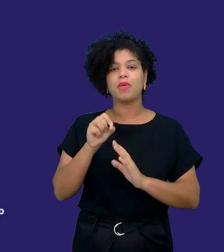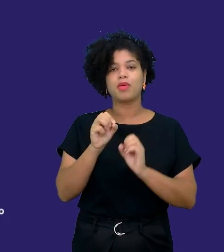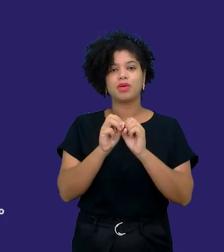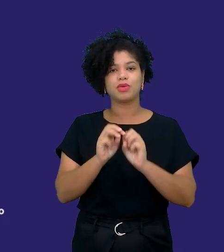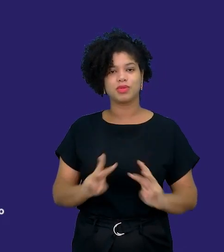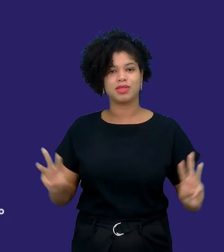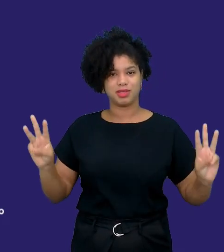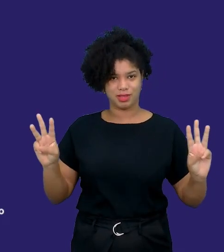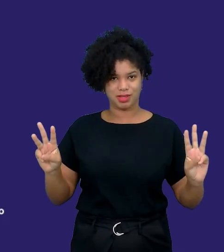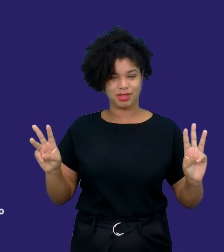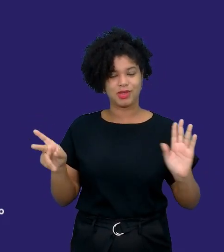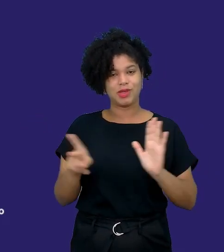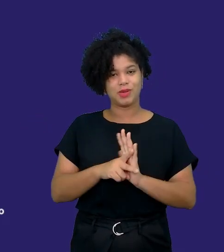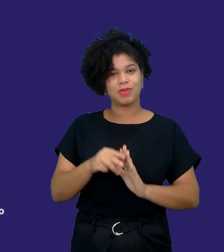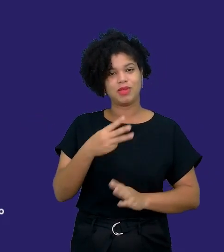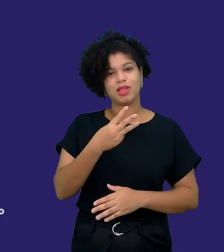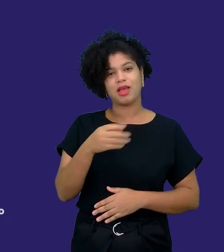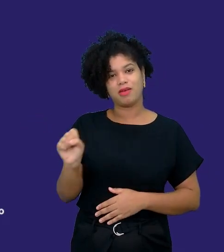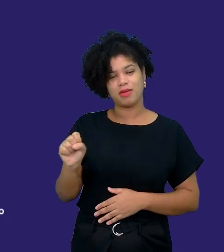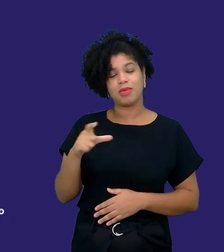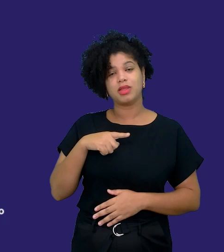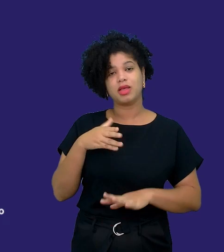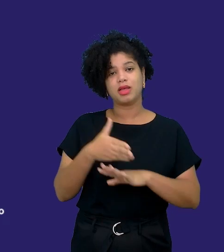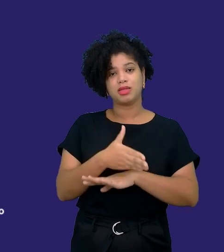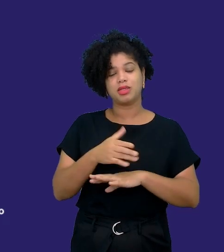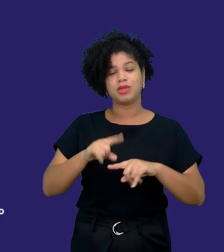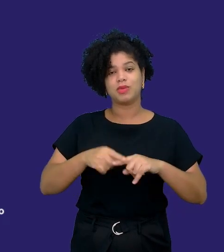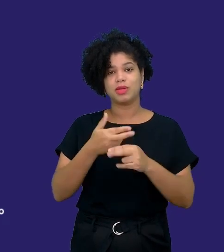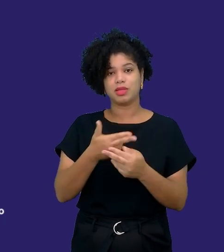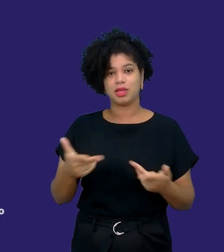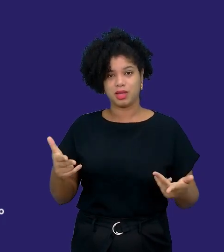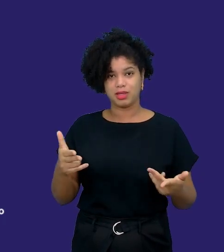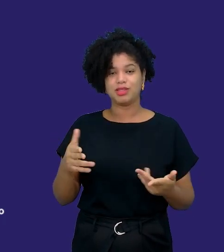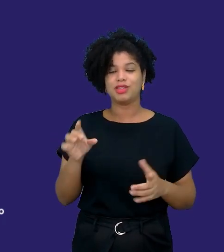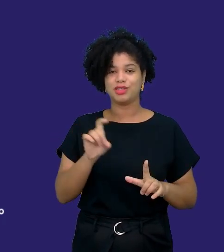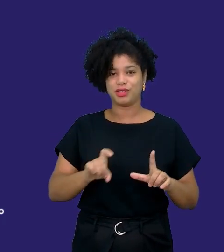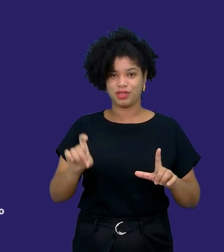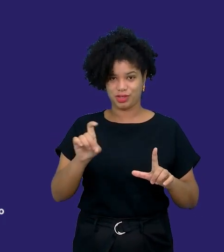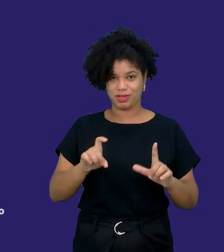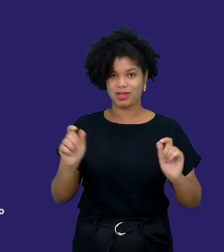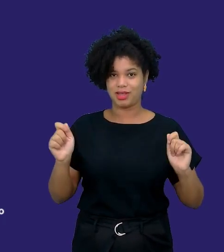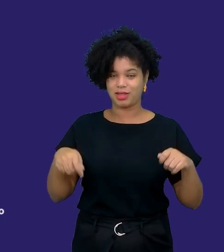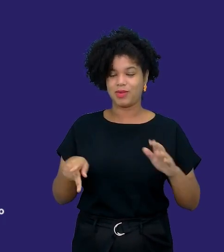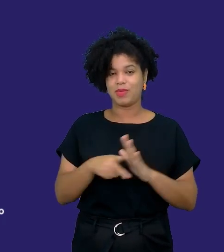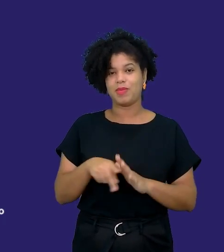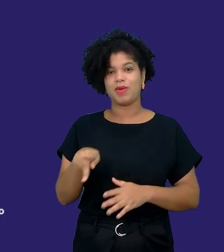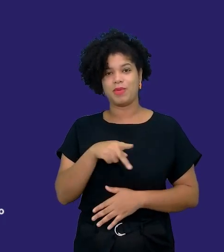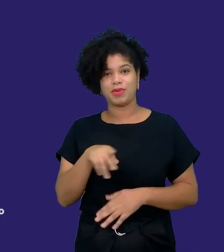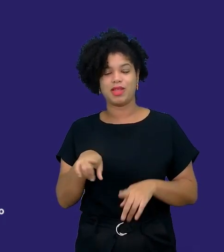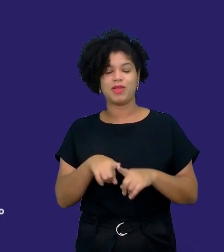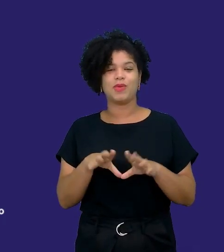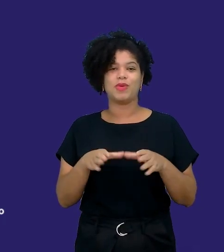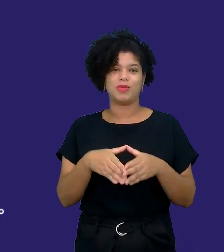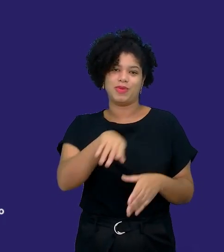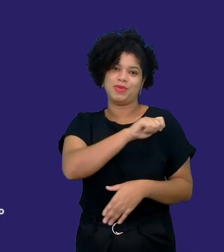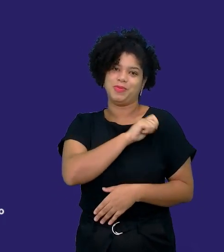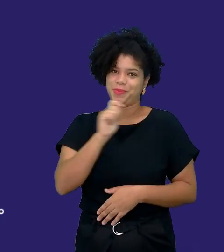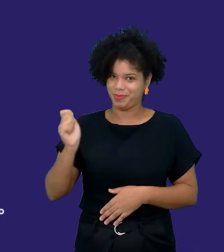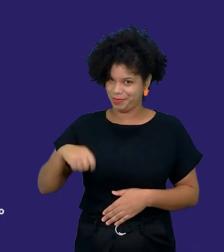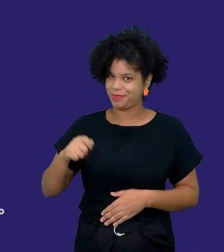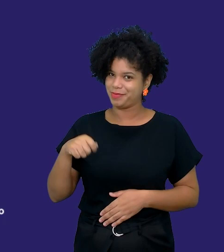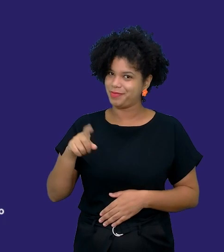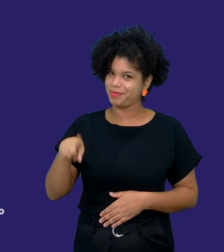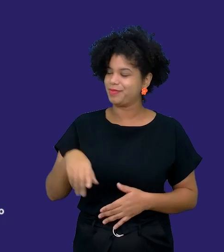que vocês terão acesso aos materiais digitais, tanto do professor como do estudante, que